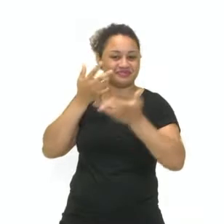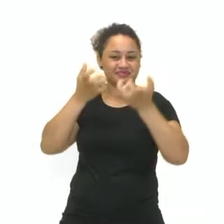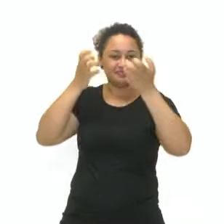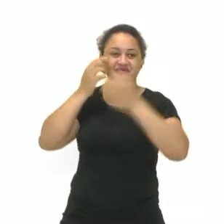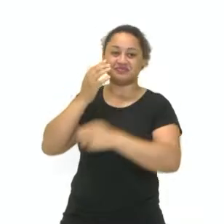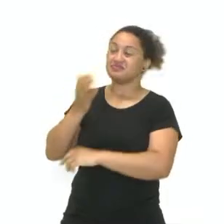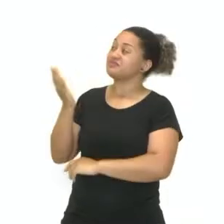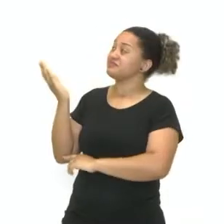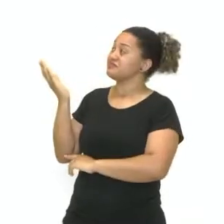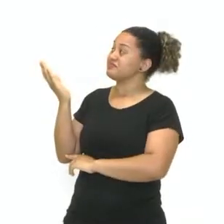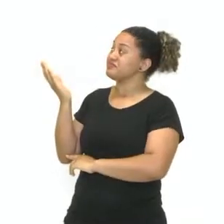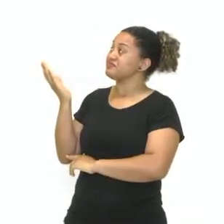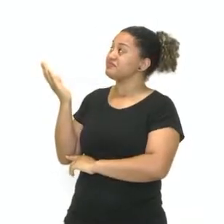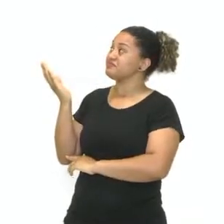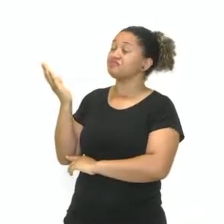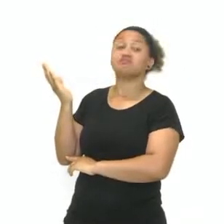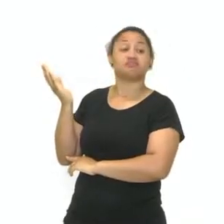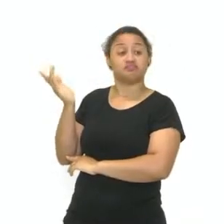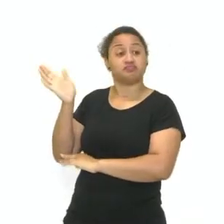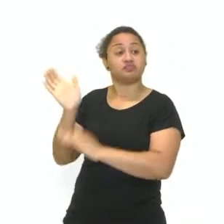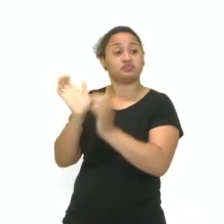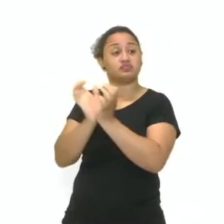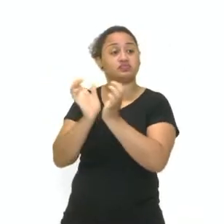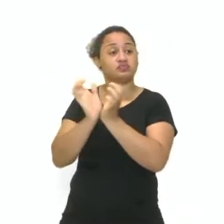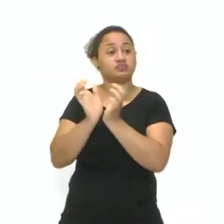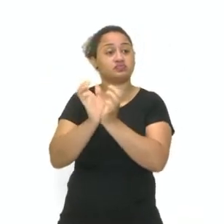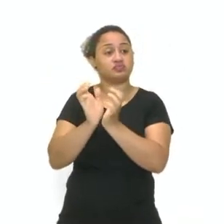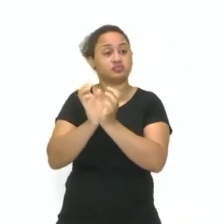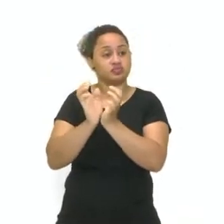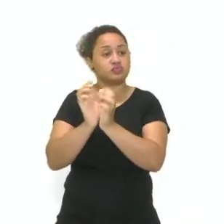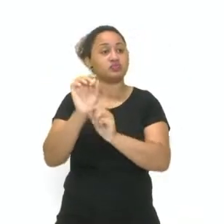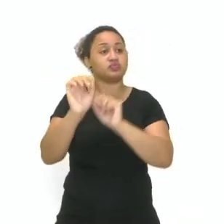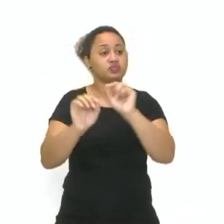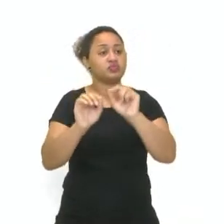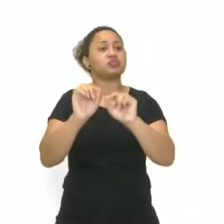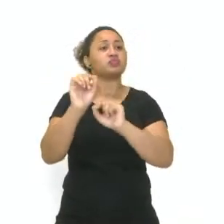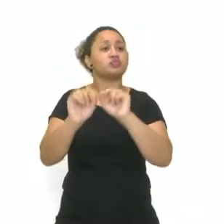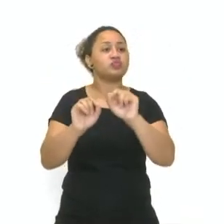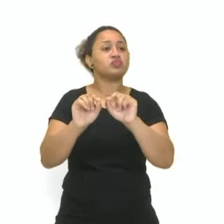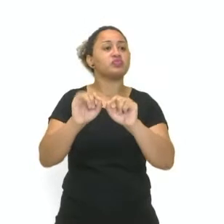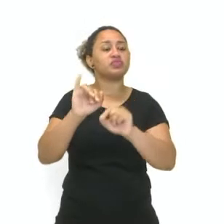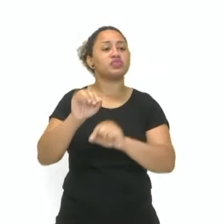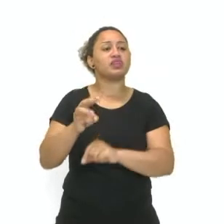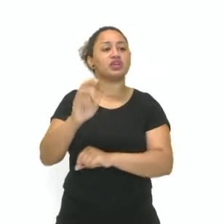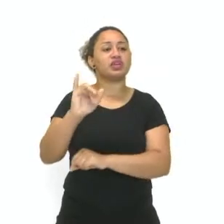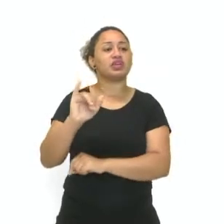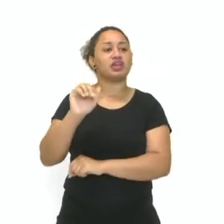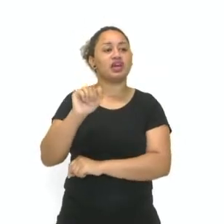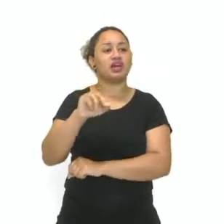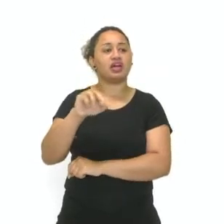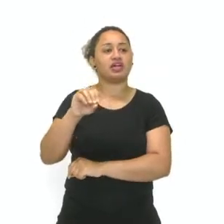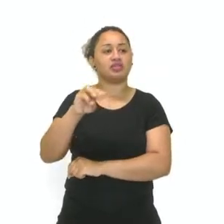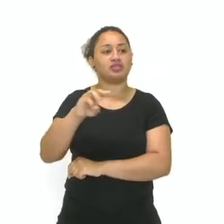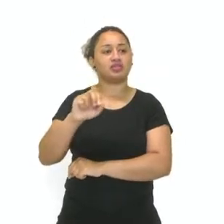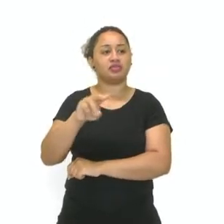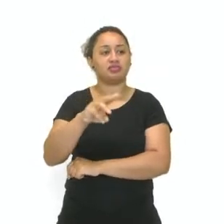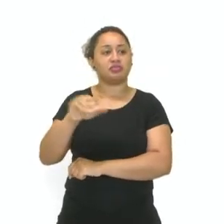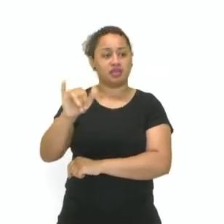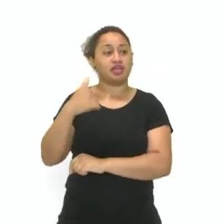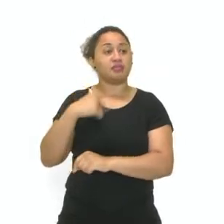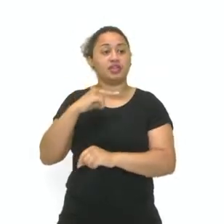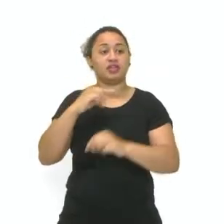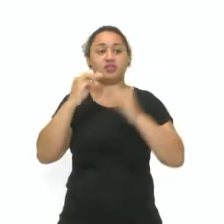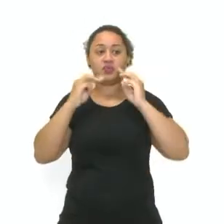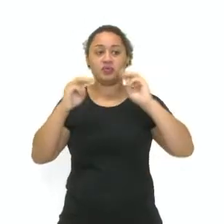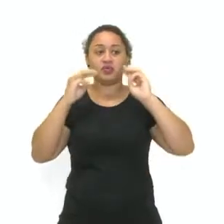etnia Yanomami, né? Distribuída pelo missionário católico Carlos Zacchini, chocou